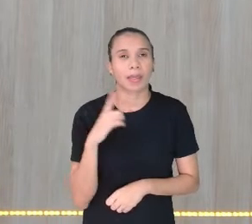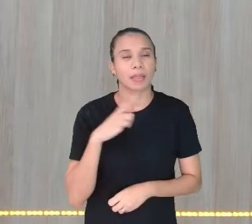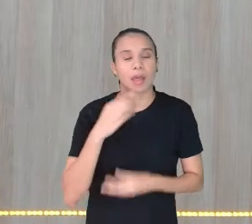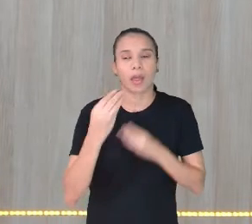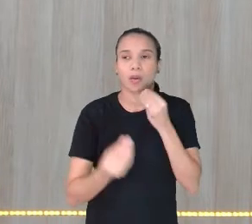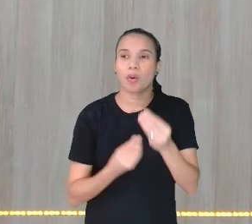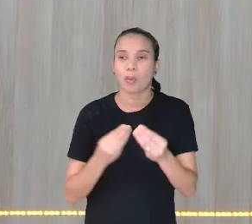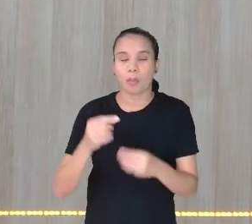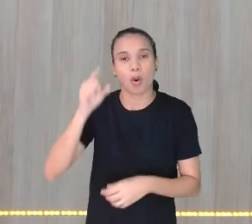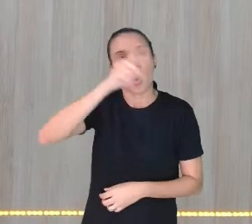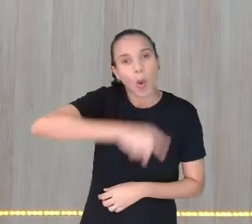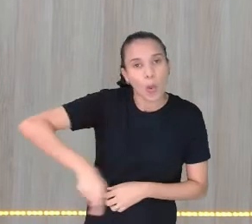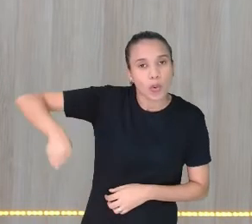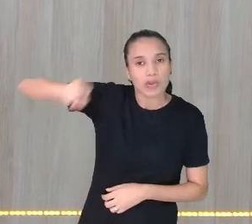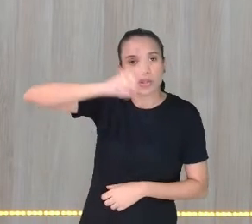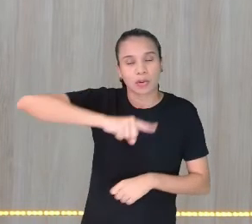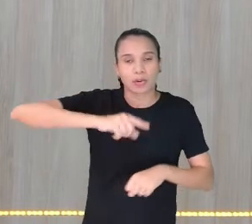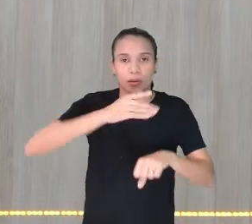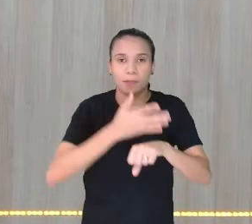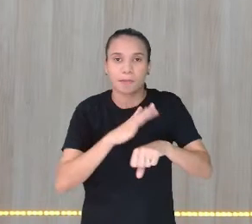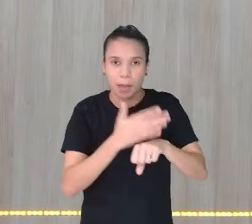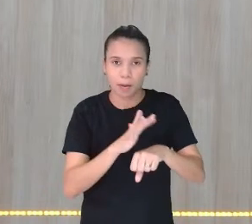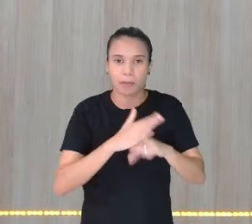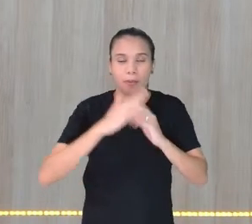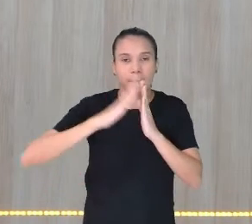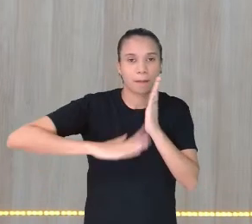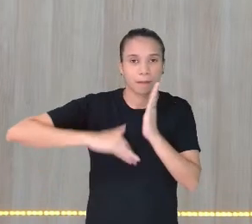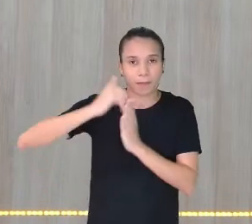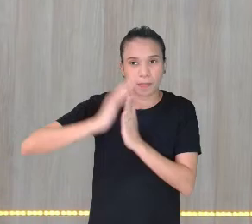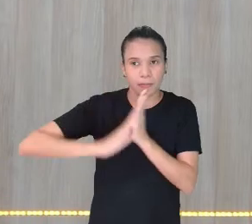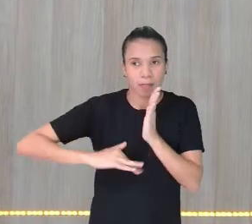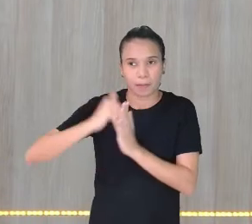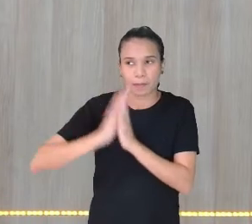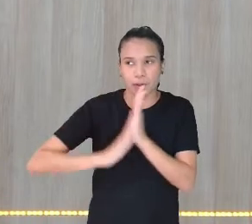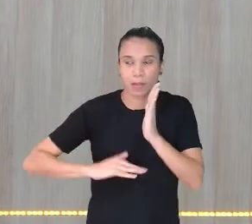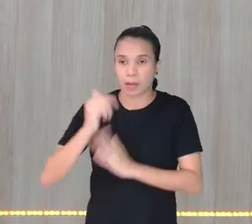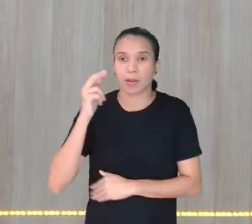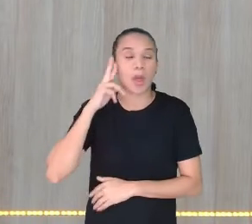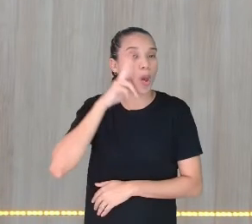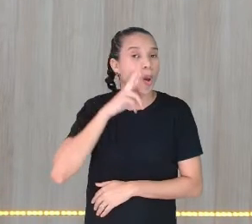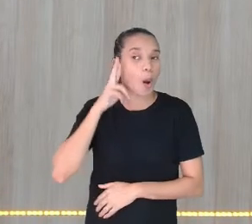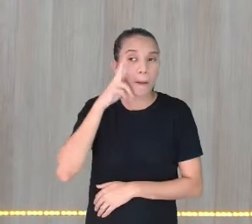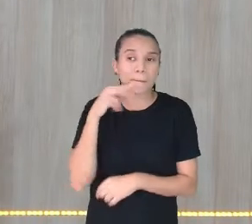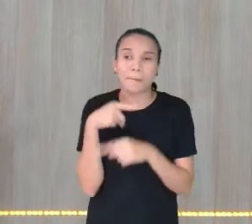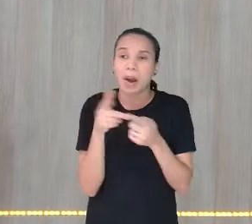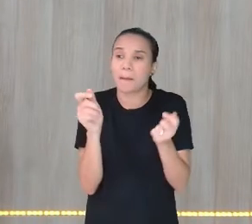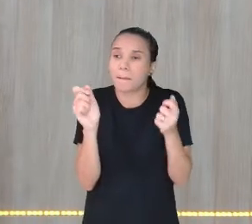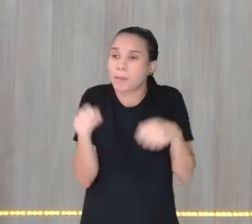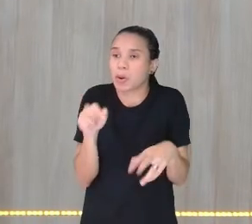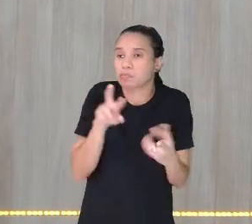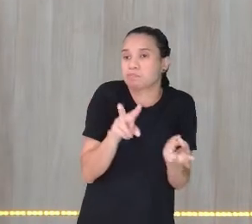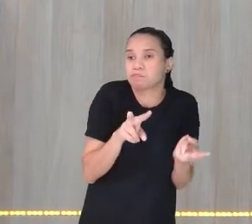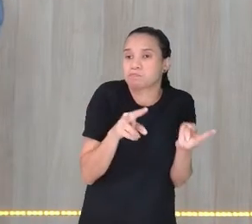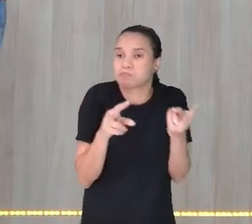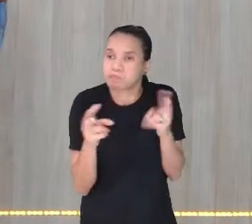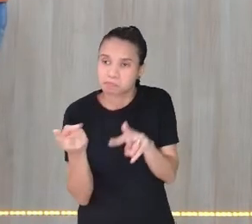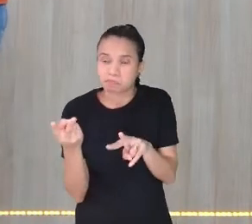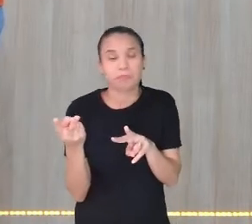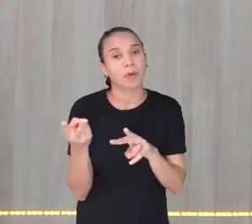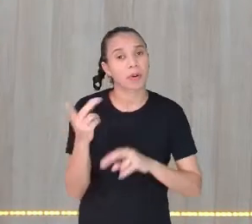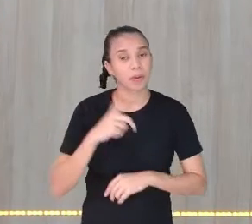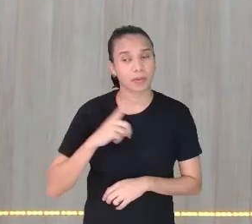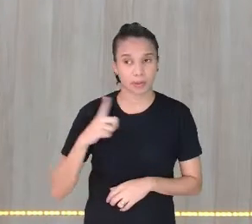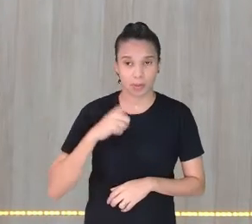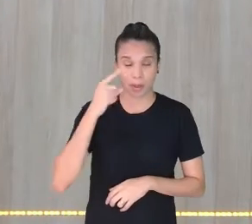esse círculo branco e pintei ele 6 fatias aí de rosa. Mas poderia ser o contrário, né?